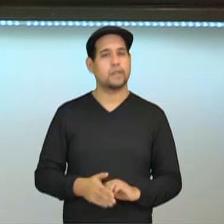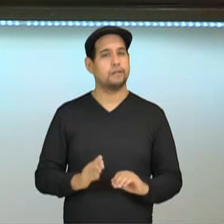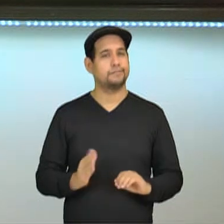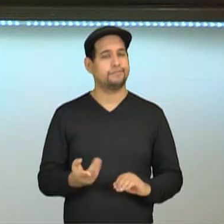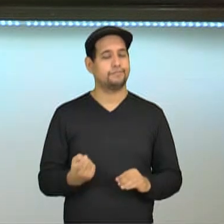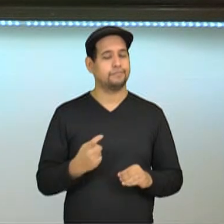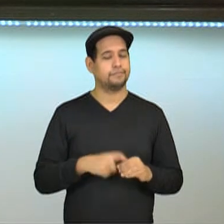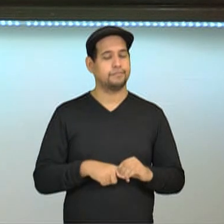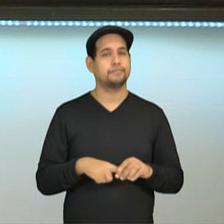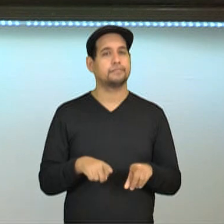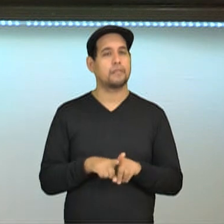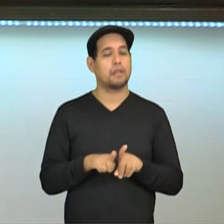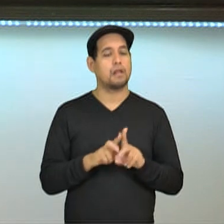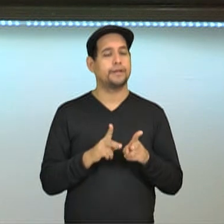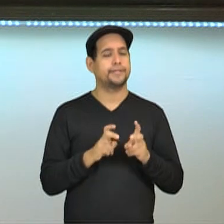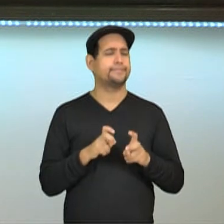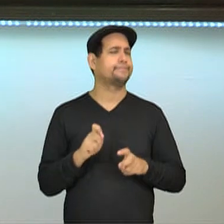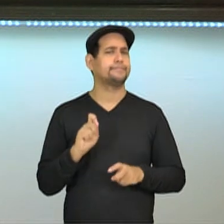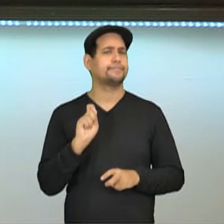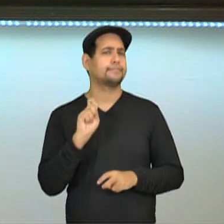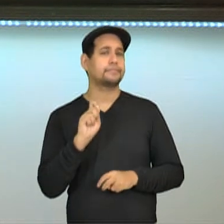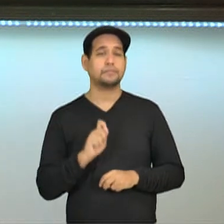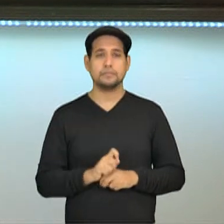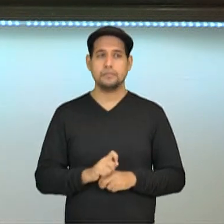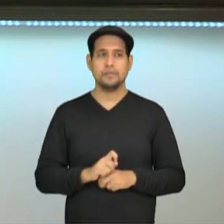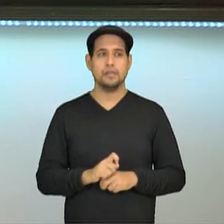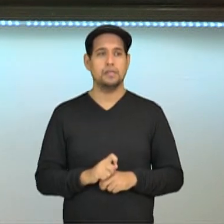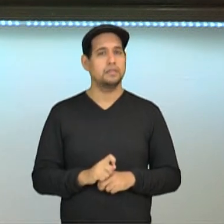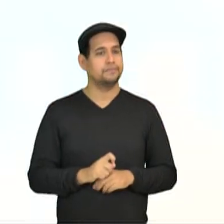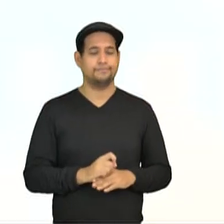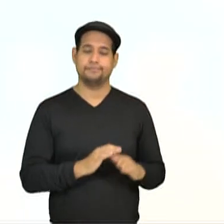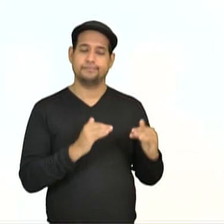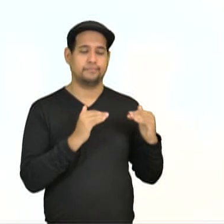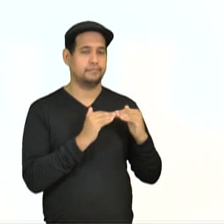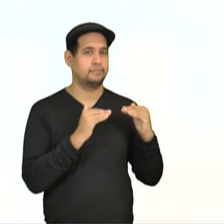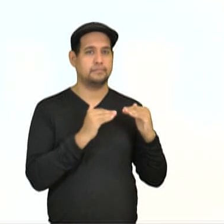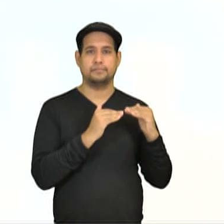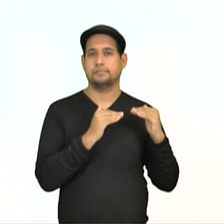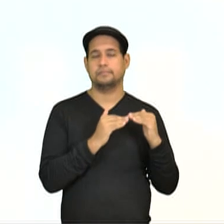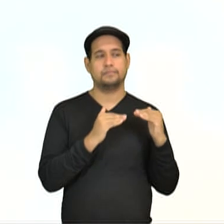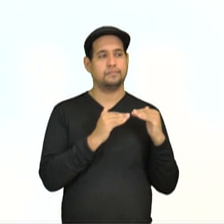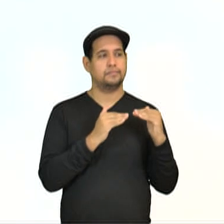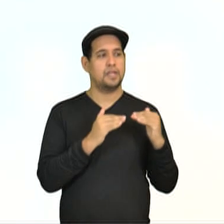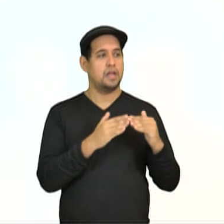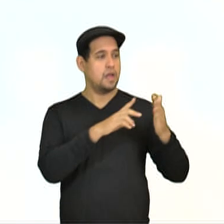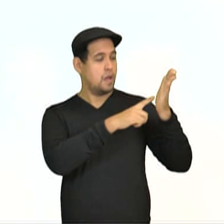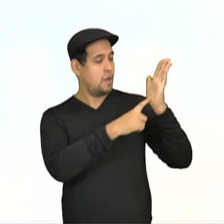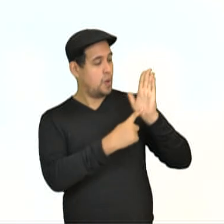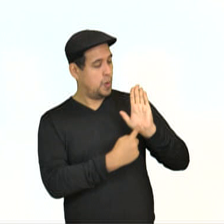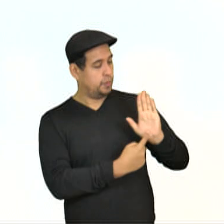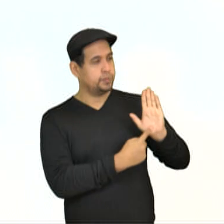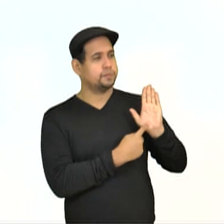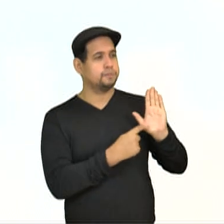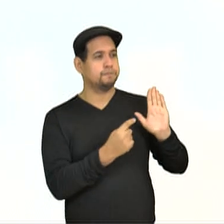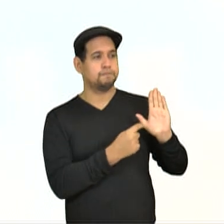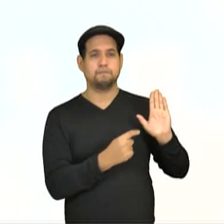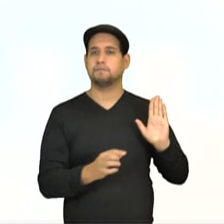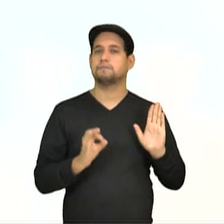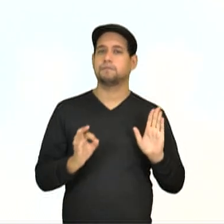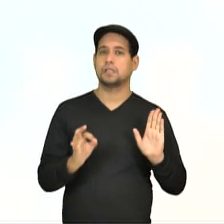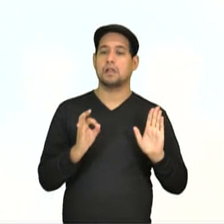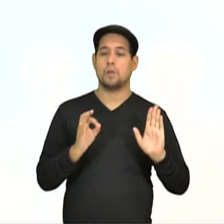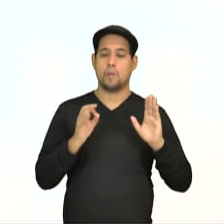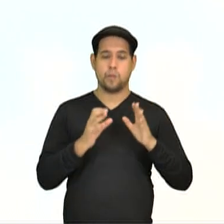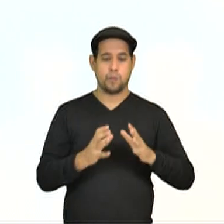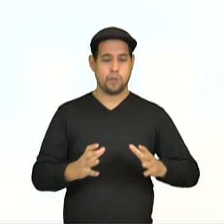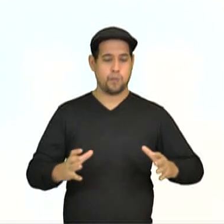Retornando então, pessoal, observem que não é possível, né? Não traz explicitamente aqui essa